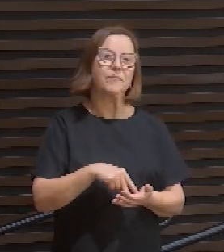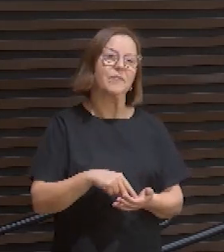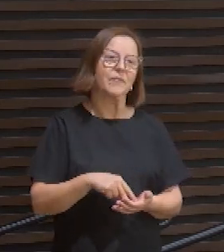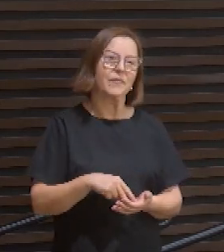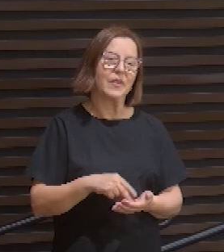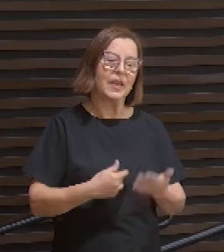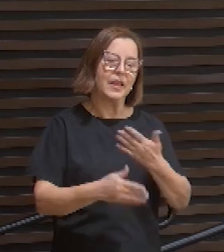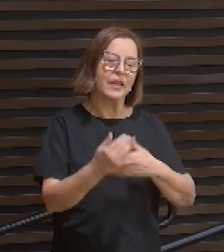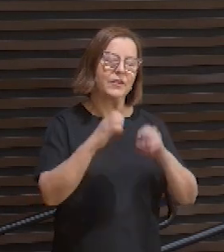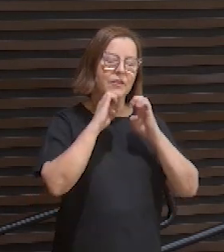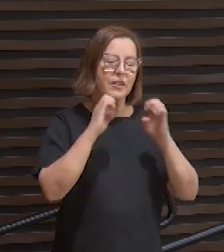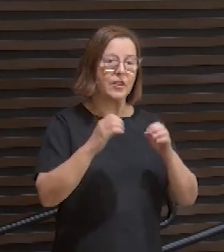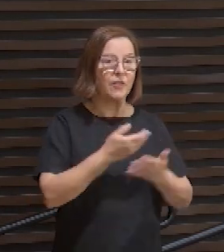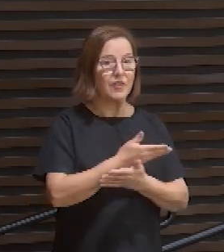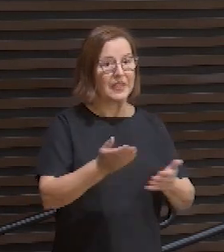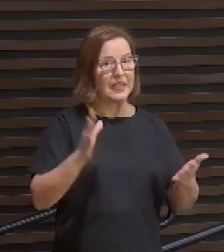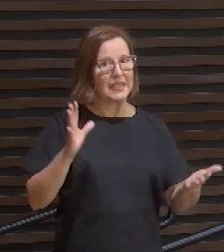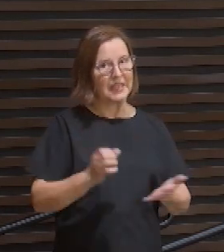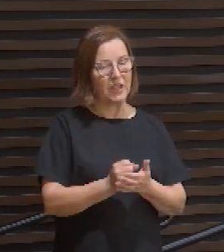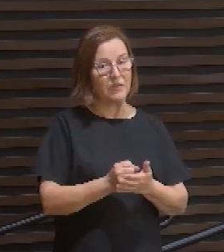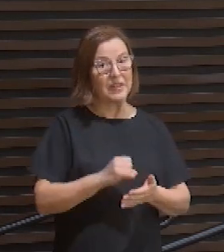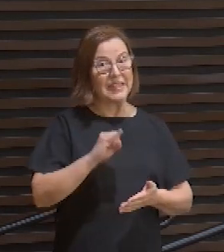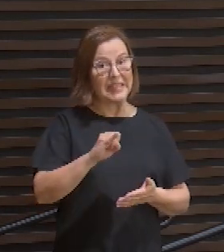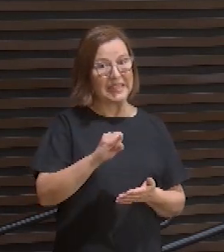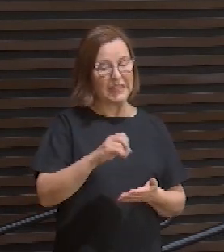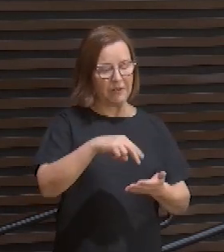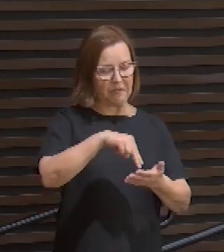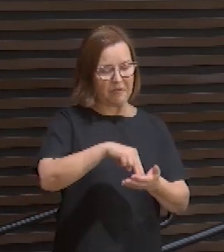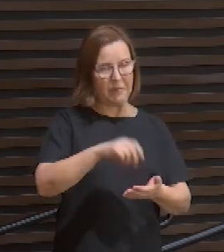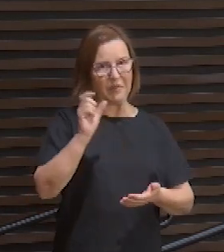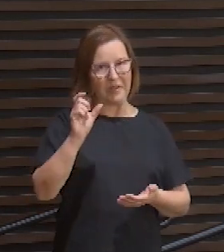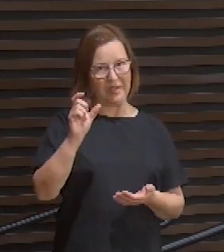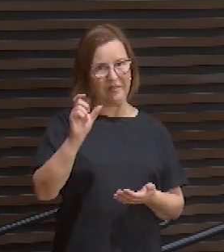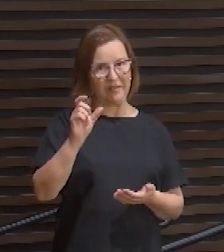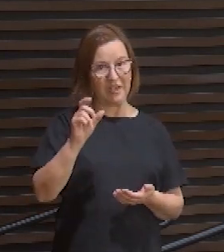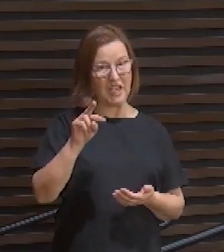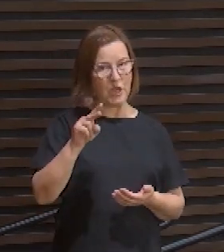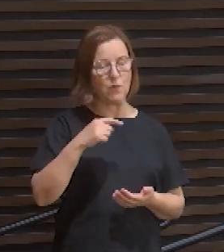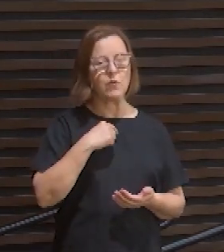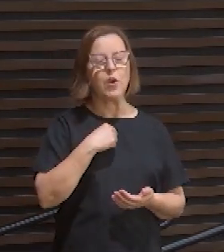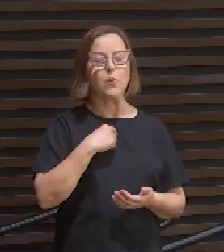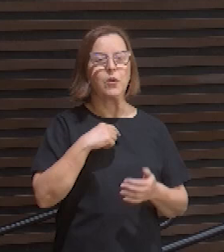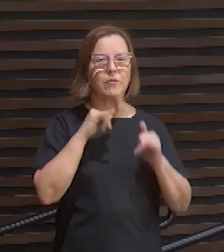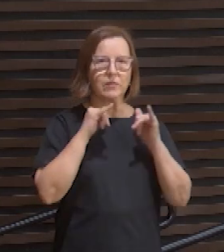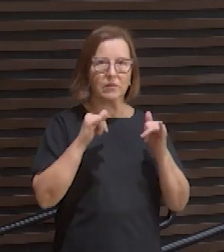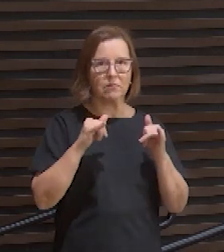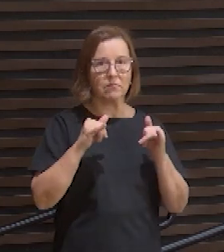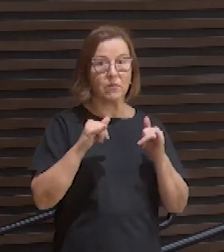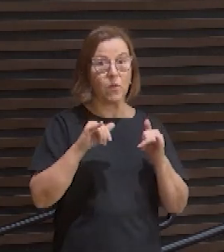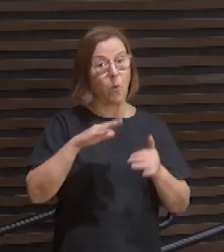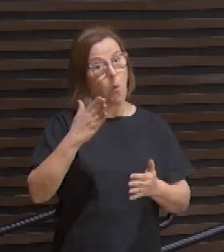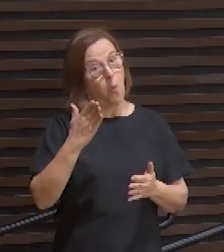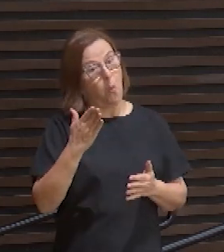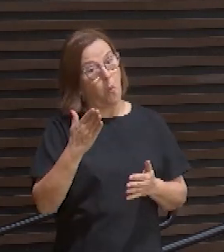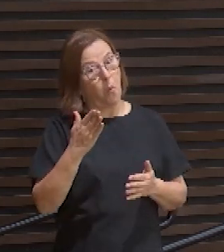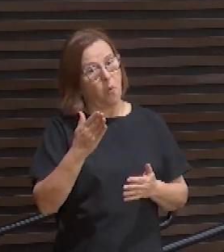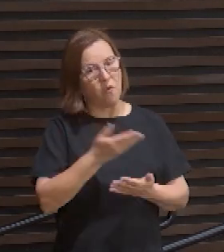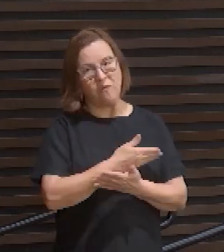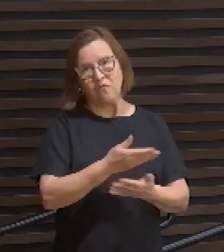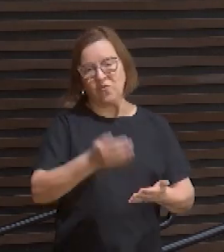sois salvos, se retiverdes a palavra tal como vô-la preguei, a menos que tenha escrito em